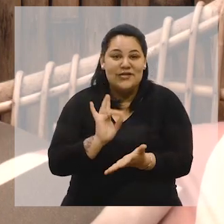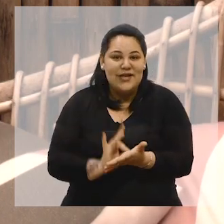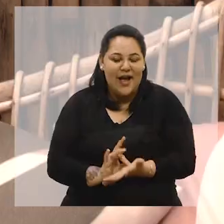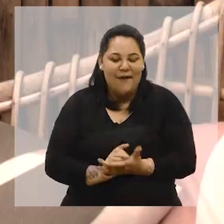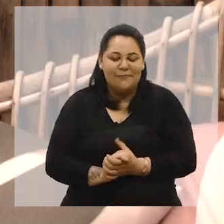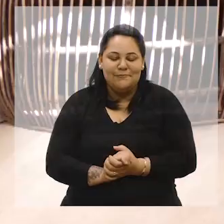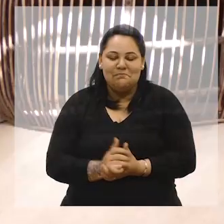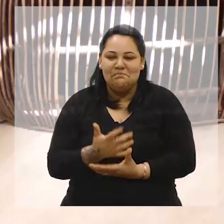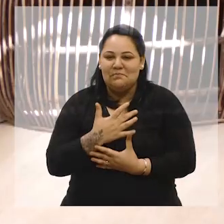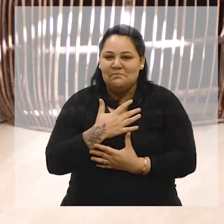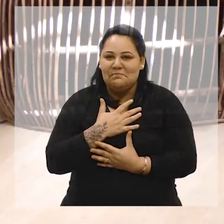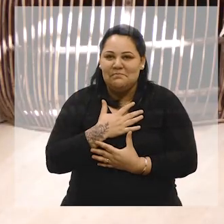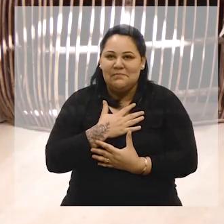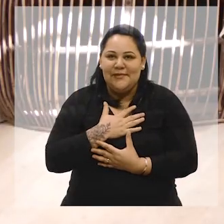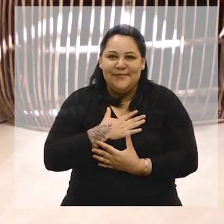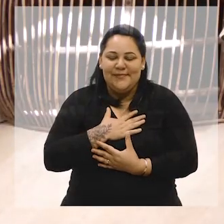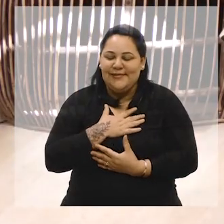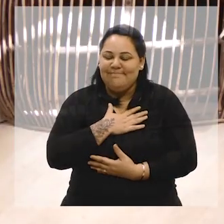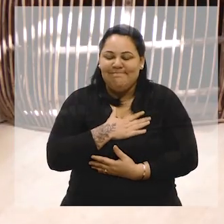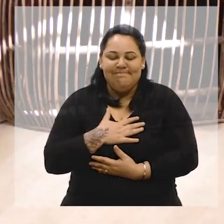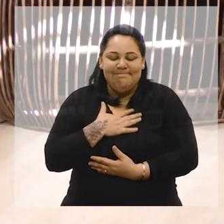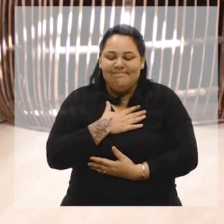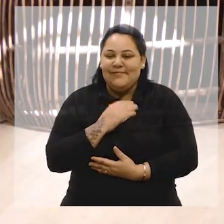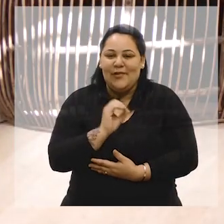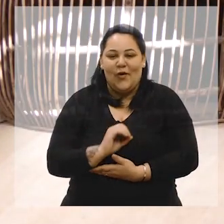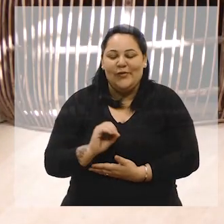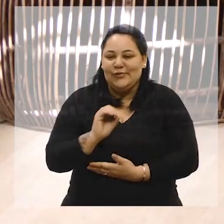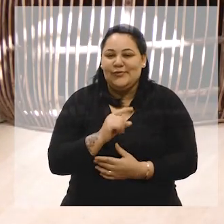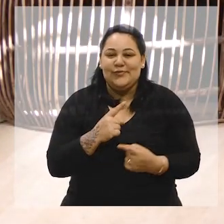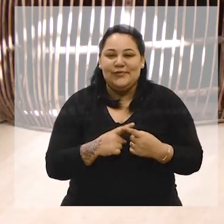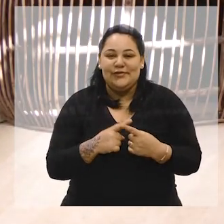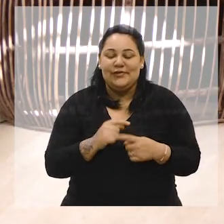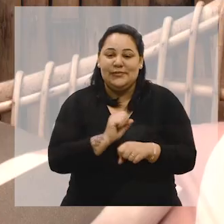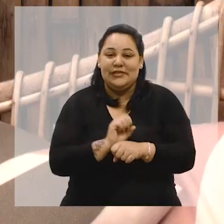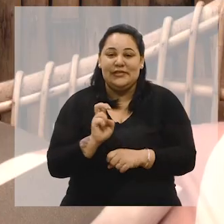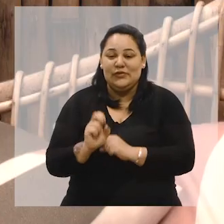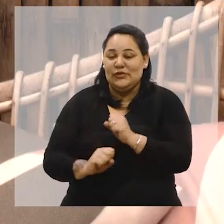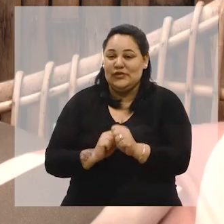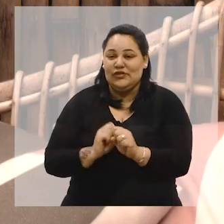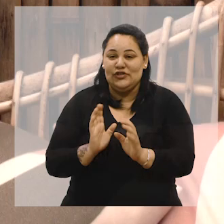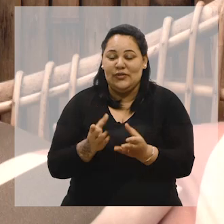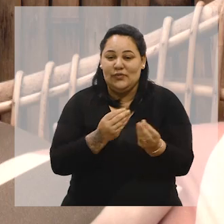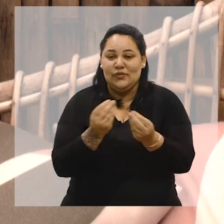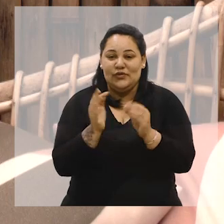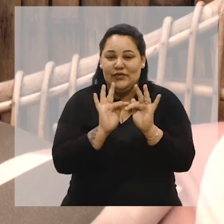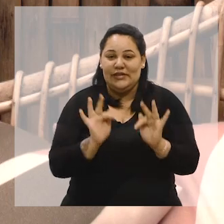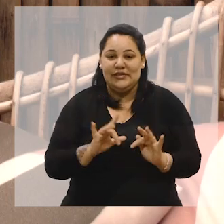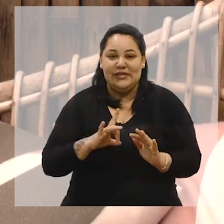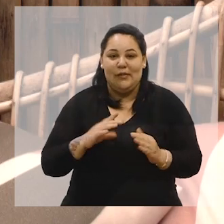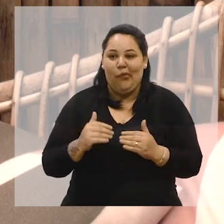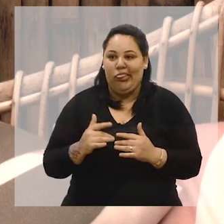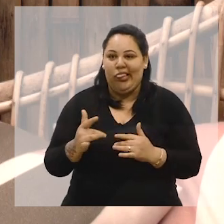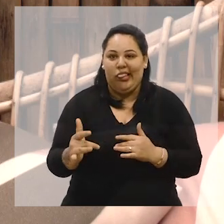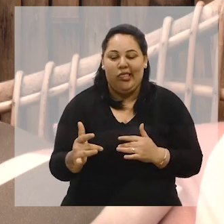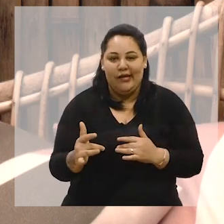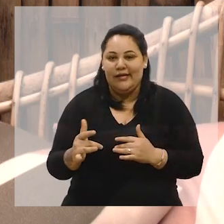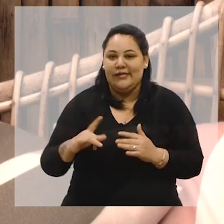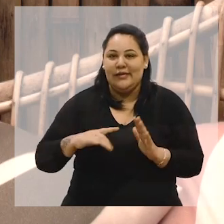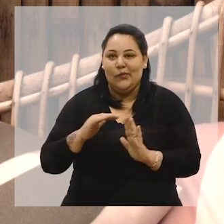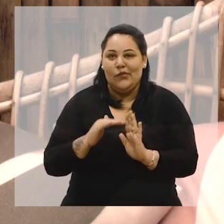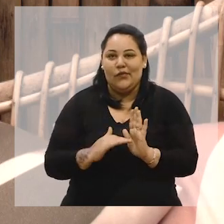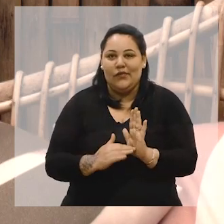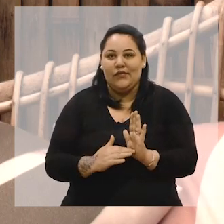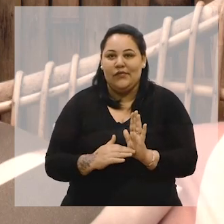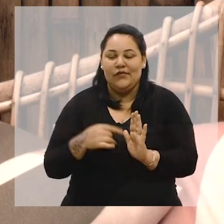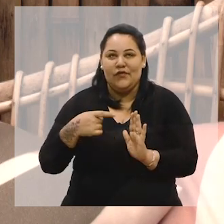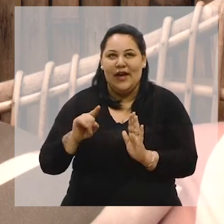foi muito mais do que eu esperei os 5 anos, assim. Estou muito feliz. Tem muito programa para acontecer ainda. O programa vai ao ar